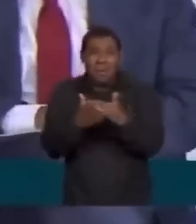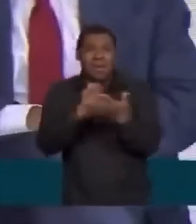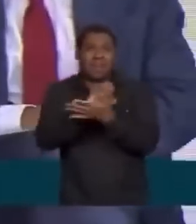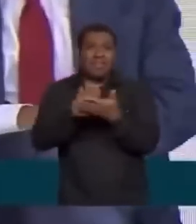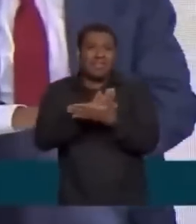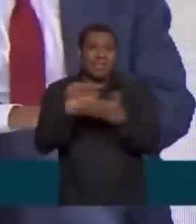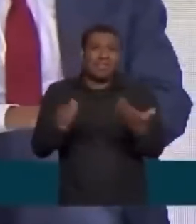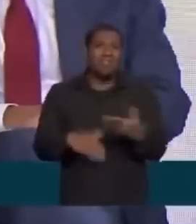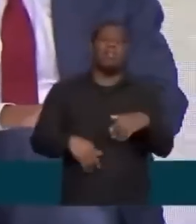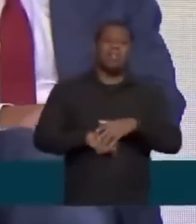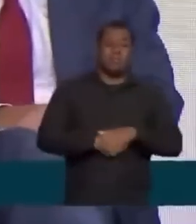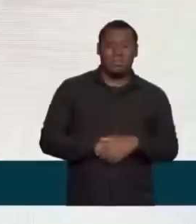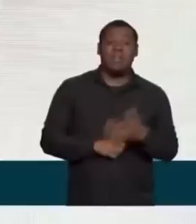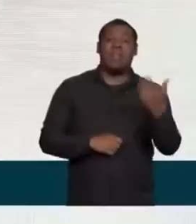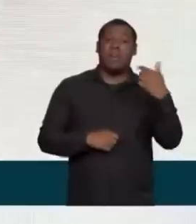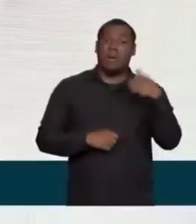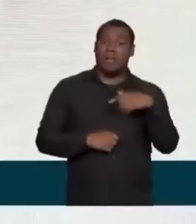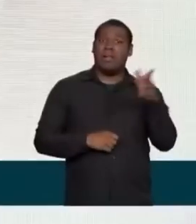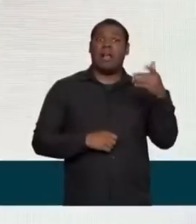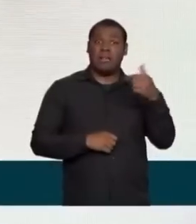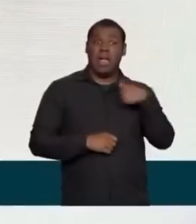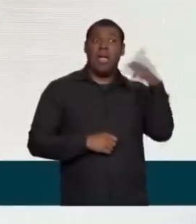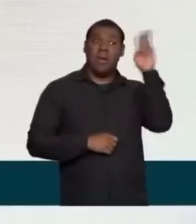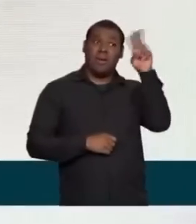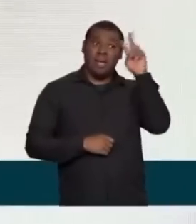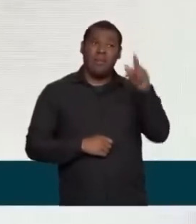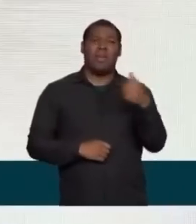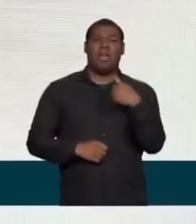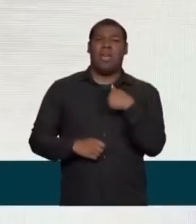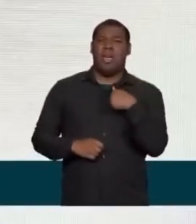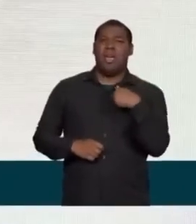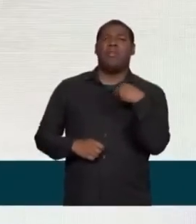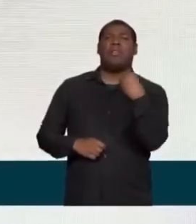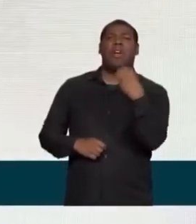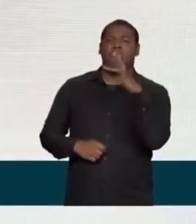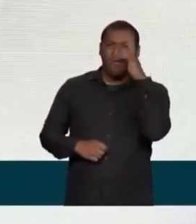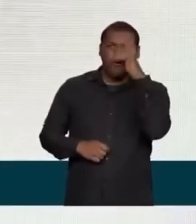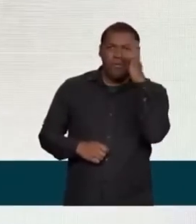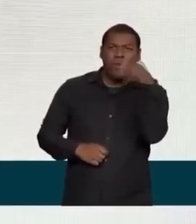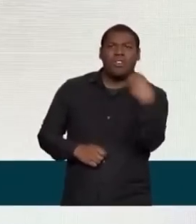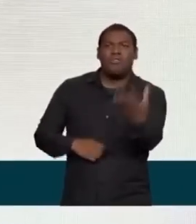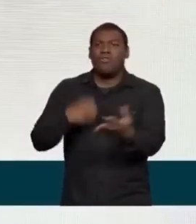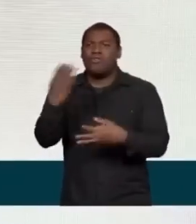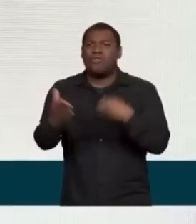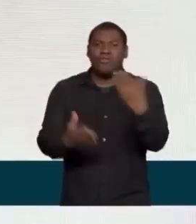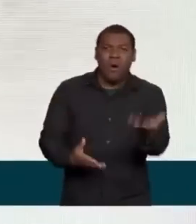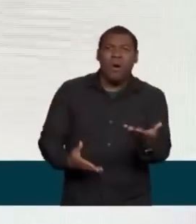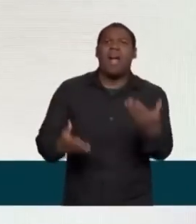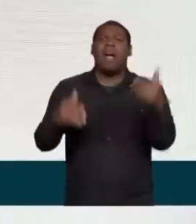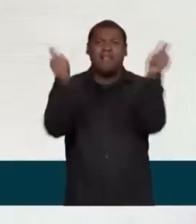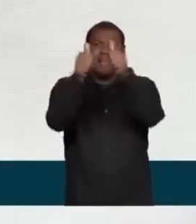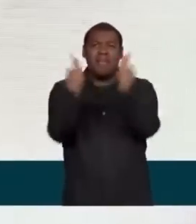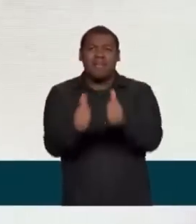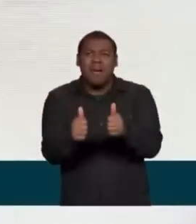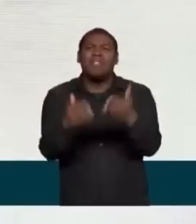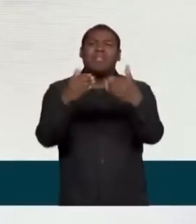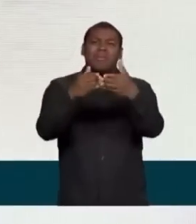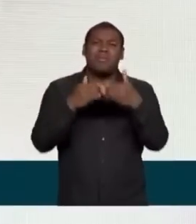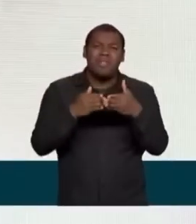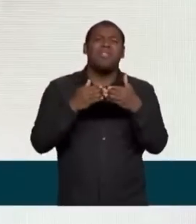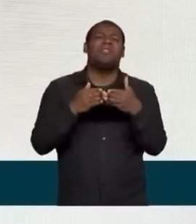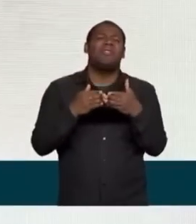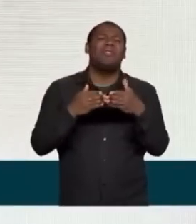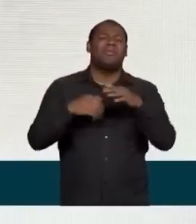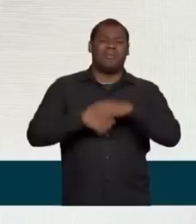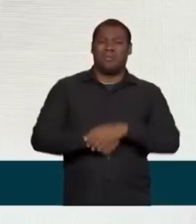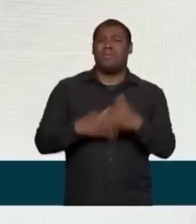que mãe recebesse o Bolsa Família. E guardo com carinho na memória o dia que ela chegou em casa com os olhos